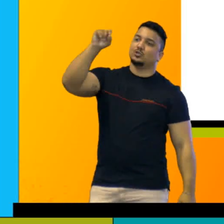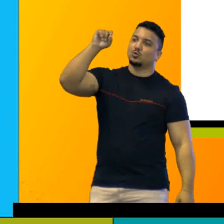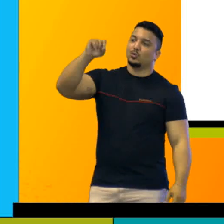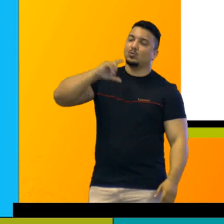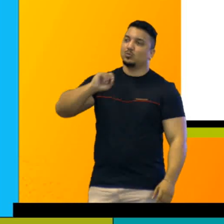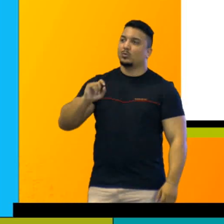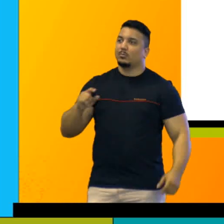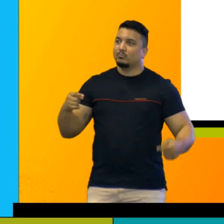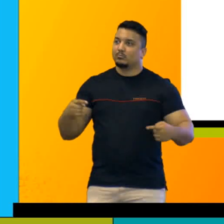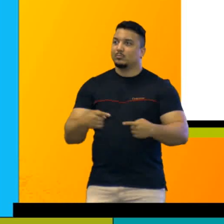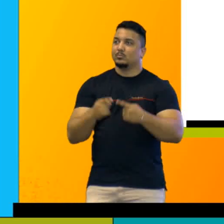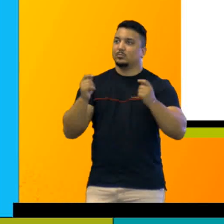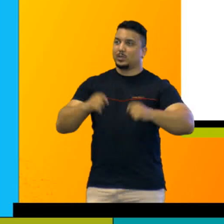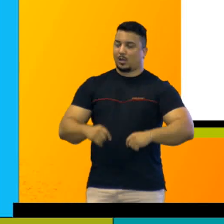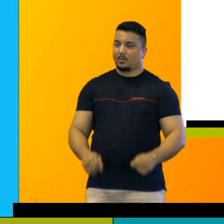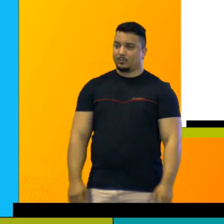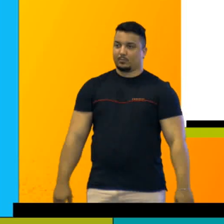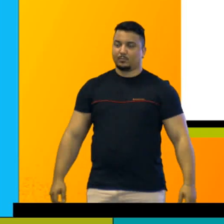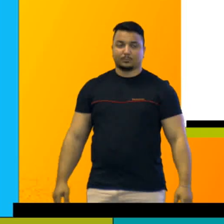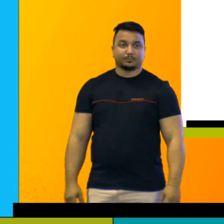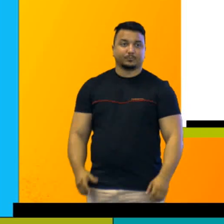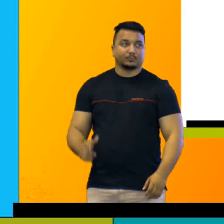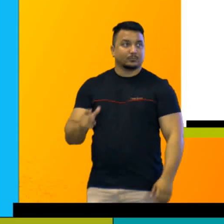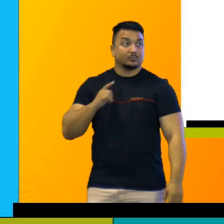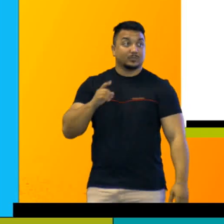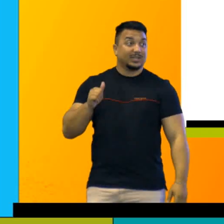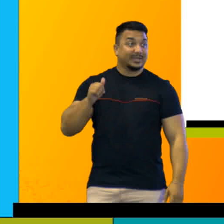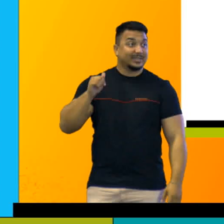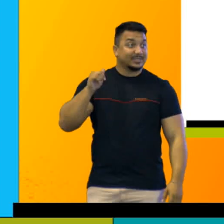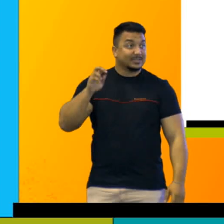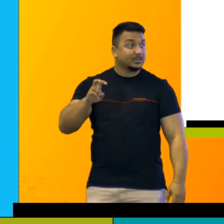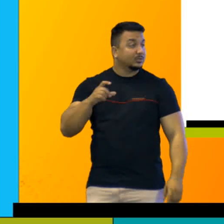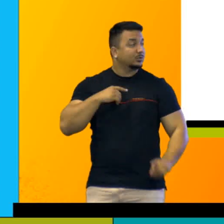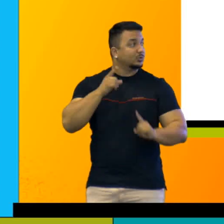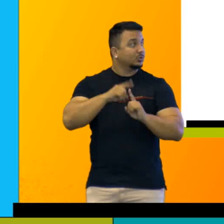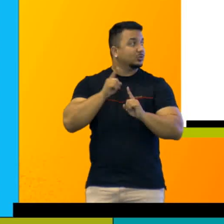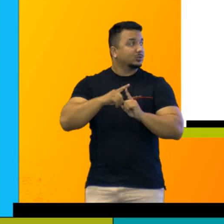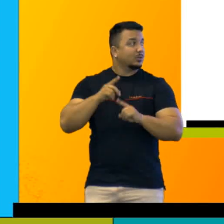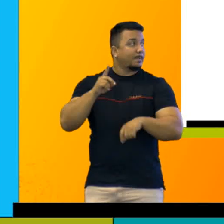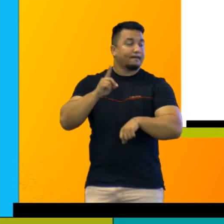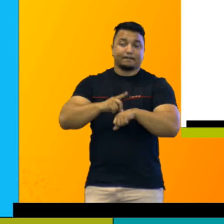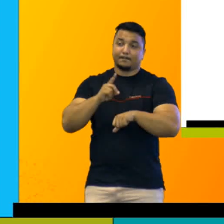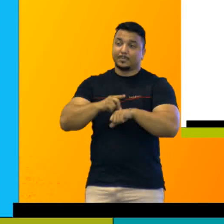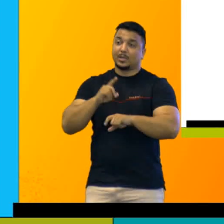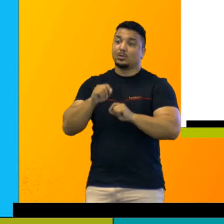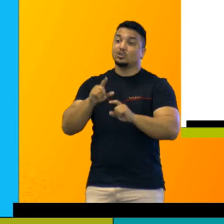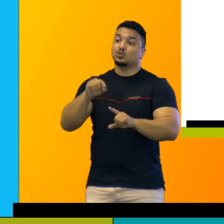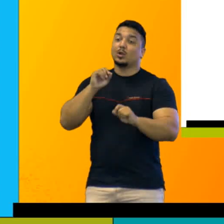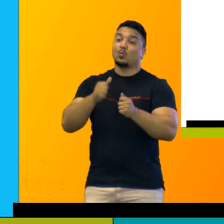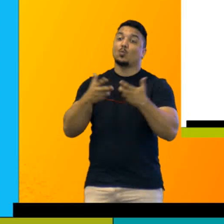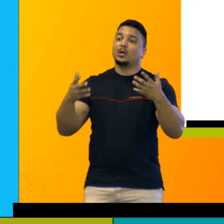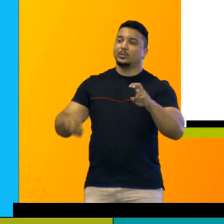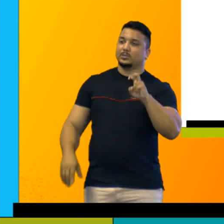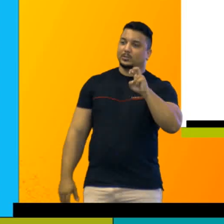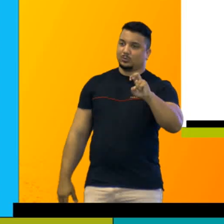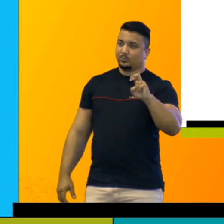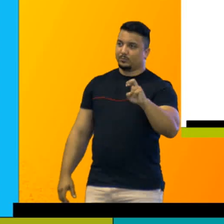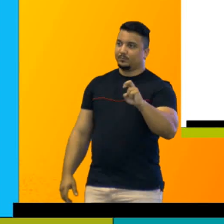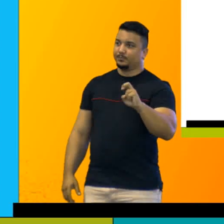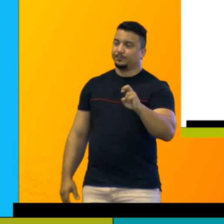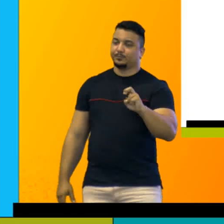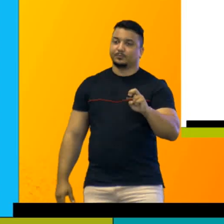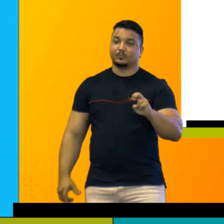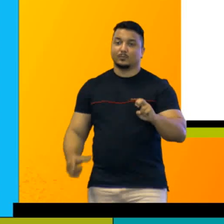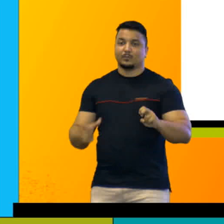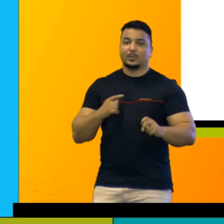se liga a isso, ó, arranjo ou combinação. E das 15 pedras, ela vai escolher 5, ok? Então vamos lá,